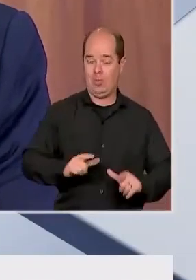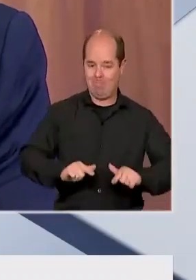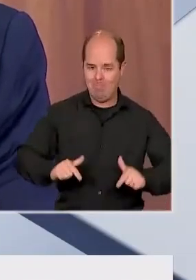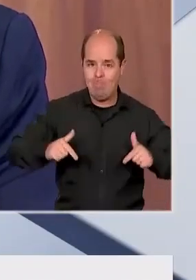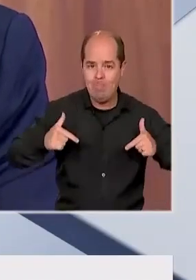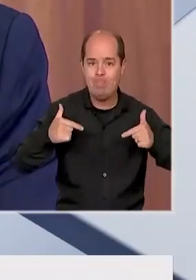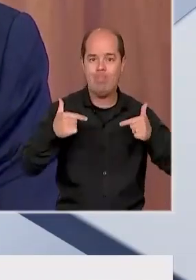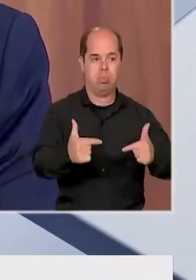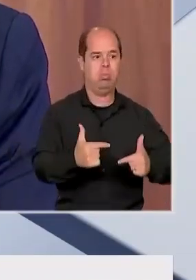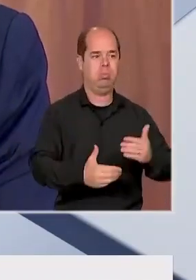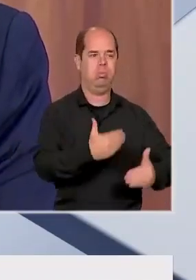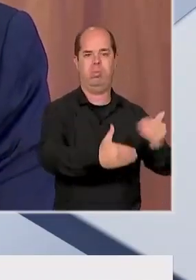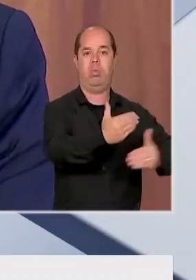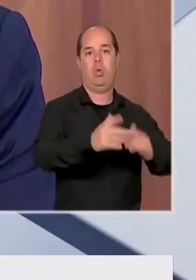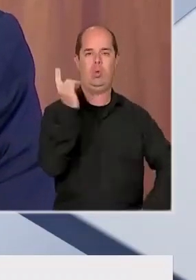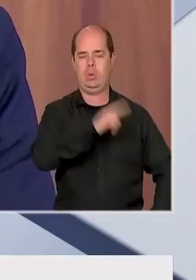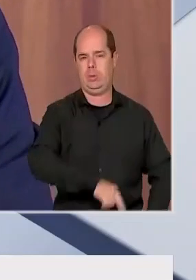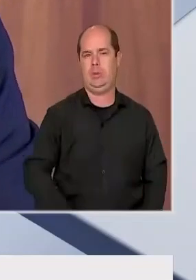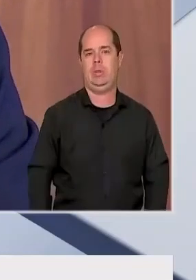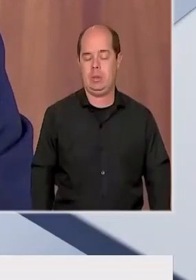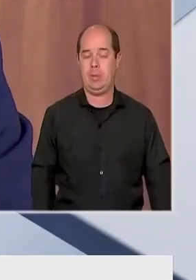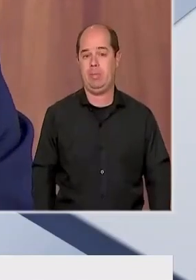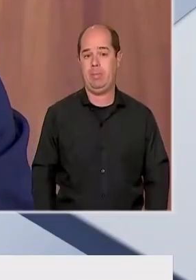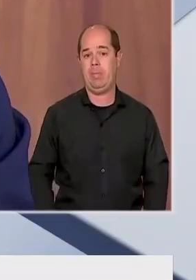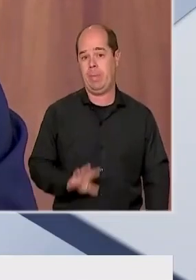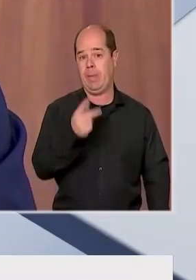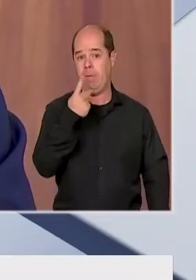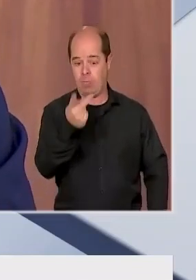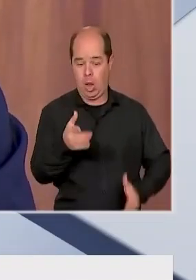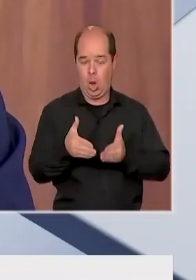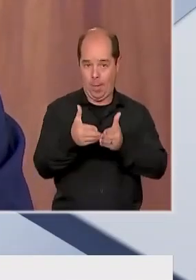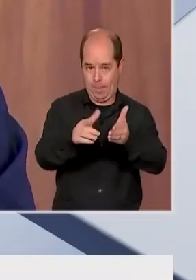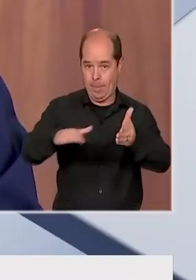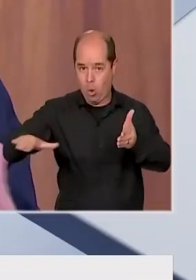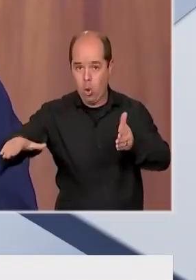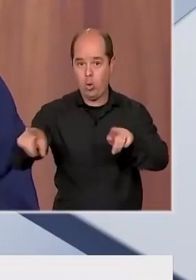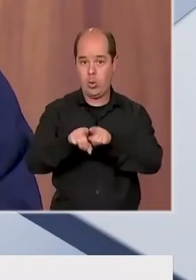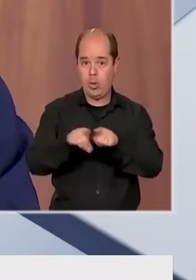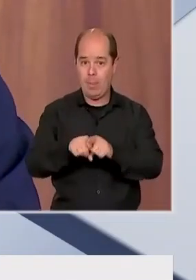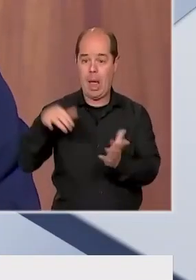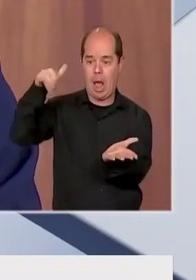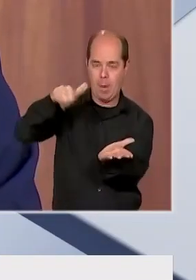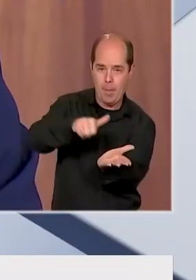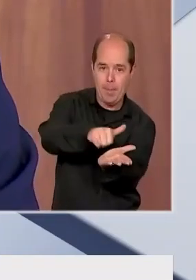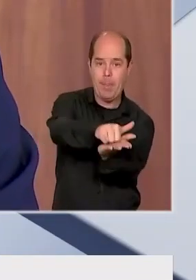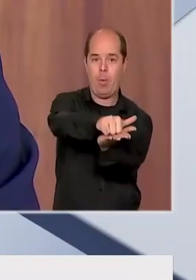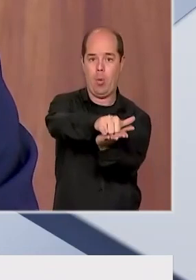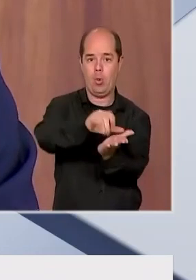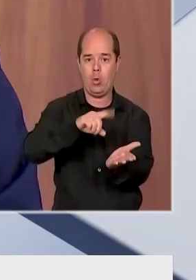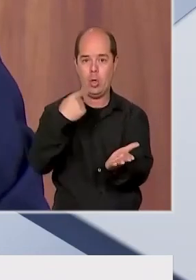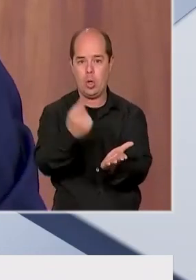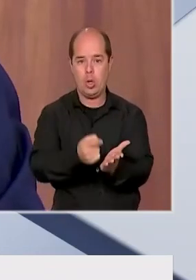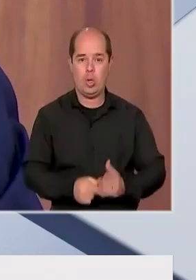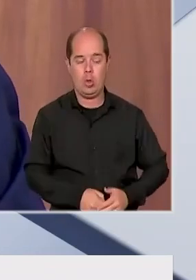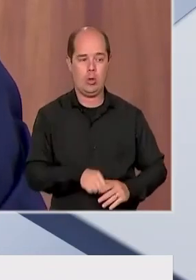pode continuar e o que que precisaria precisa também a justiça atuar né então por que que eu tô dizendo isso há uma